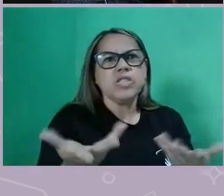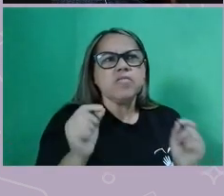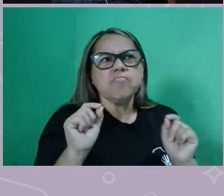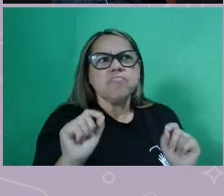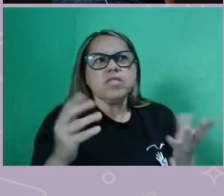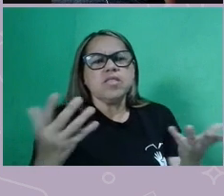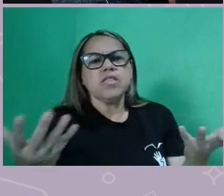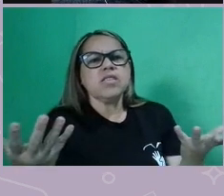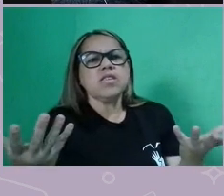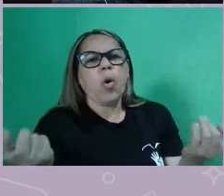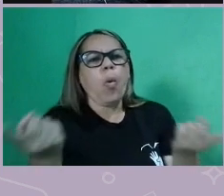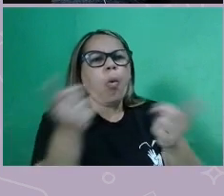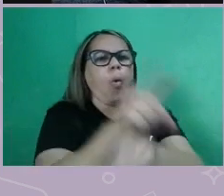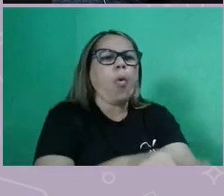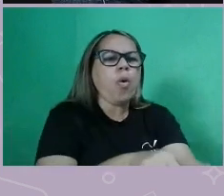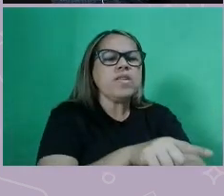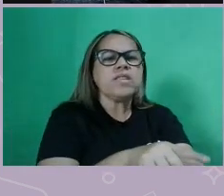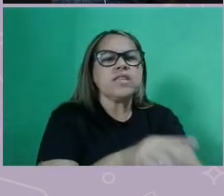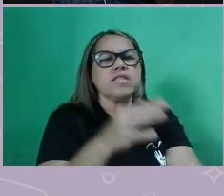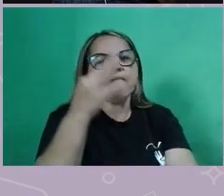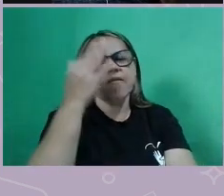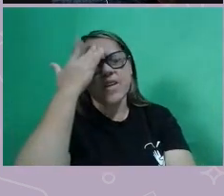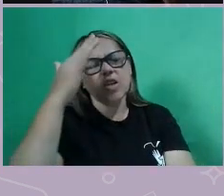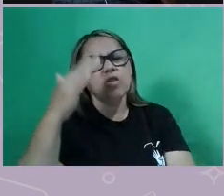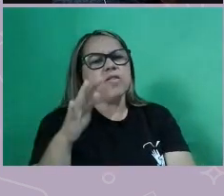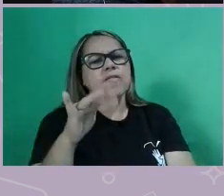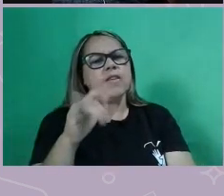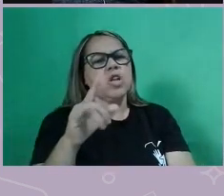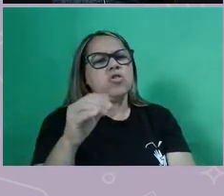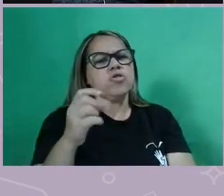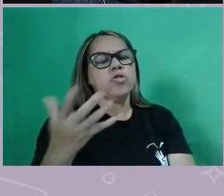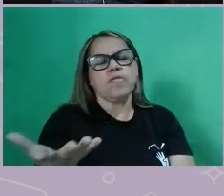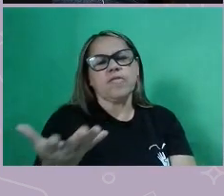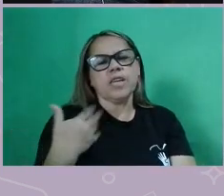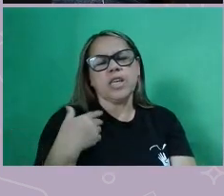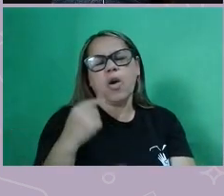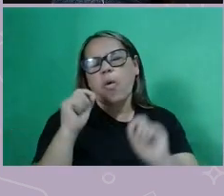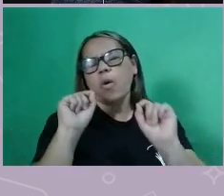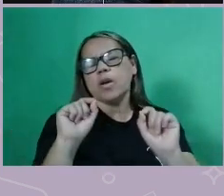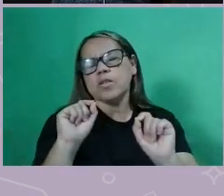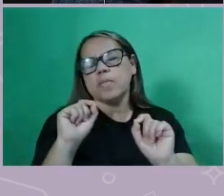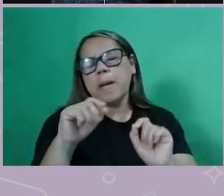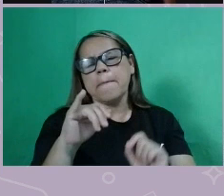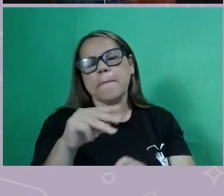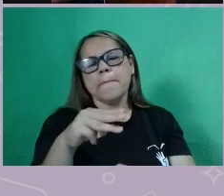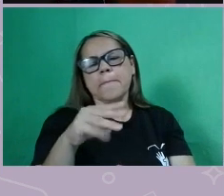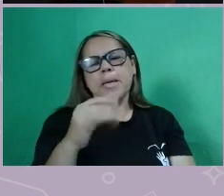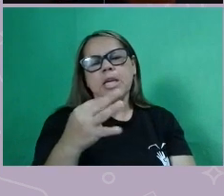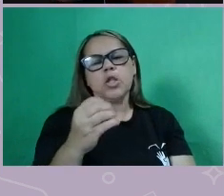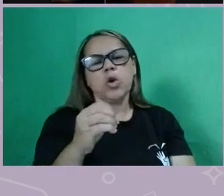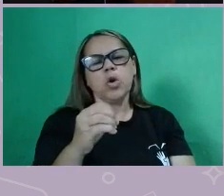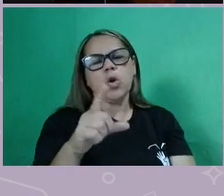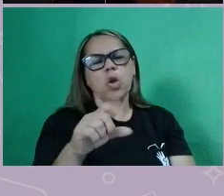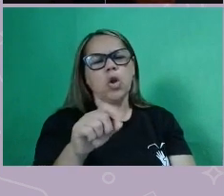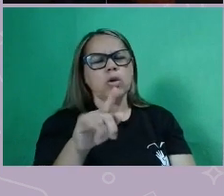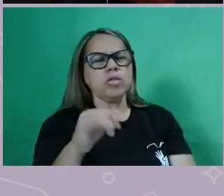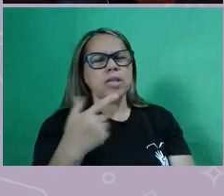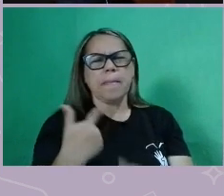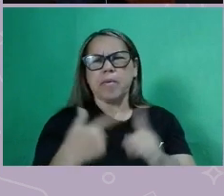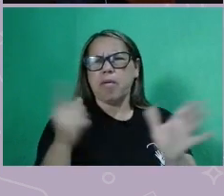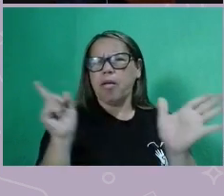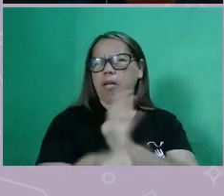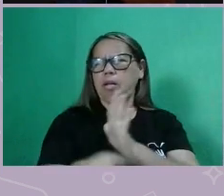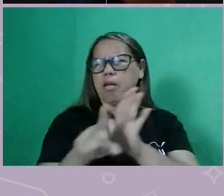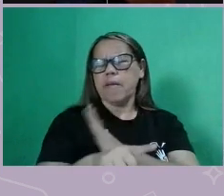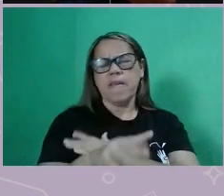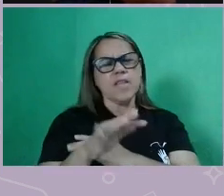é o contrário da filosofia que é a narrativa mitológica e por que é uma questão de filosofia porque a